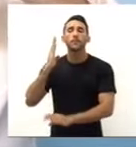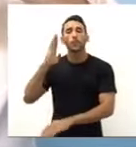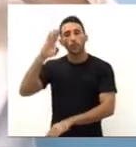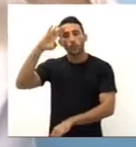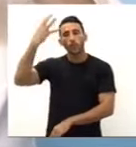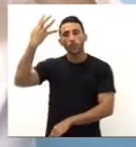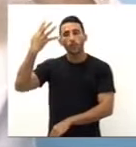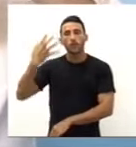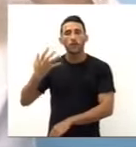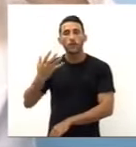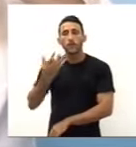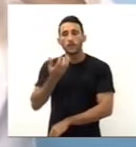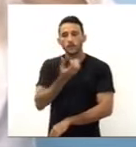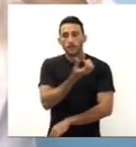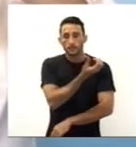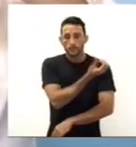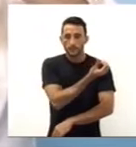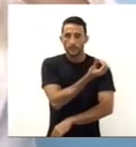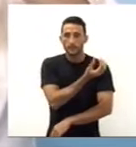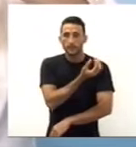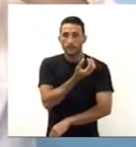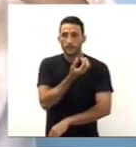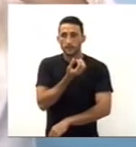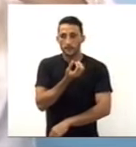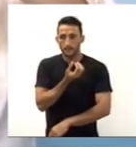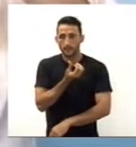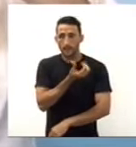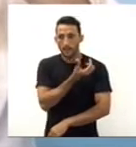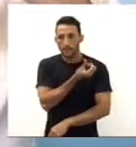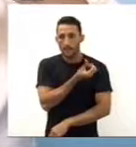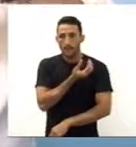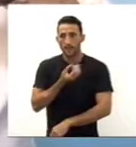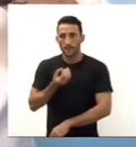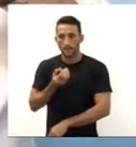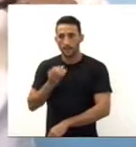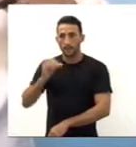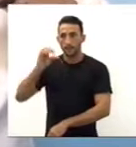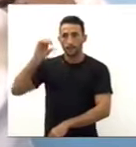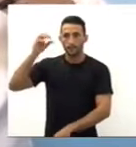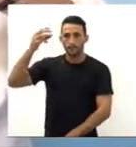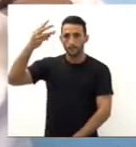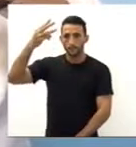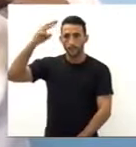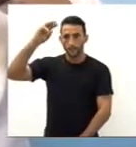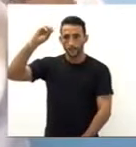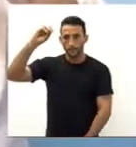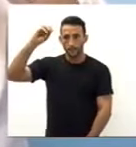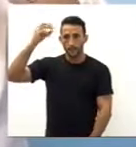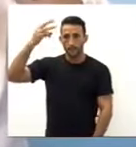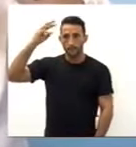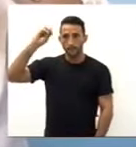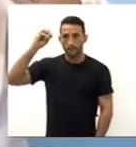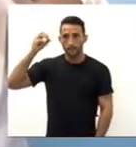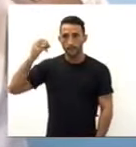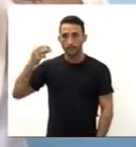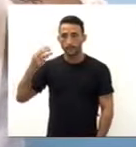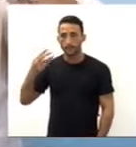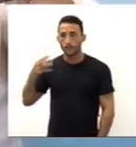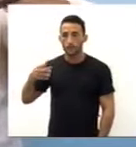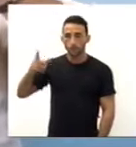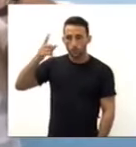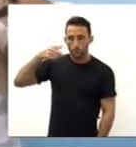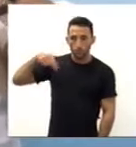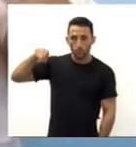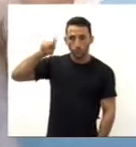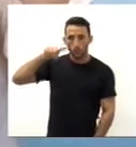com um ângulo de 60, eu tenho um ângulo reto, tá? E aqui 30 graus. A soma dos ângulos internos